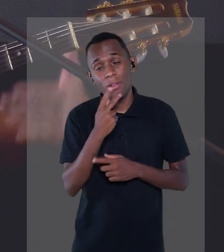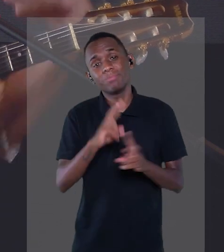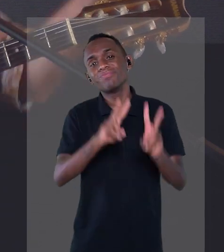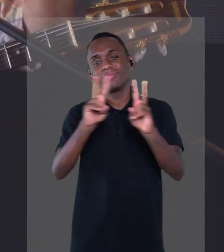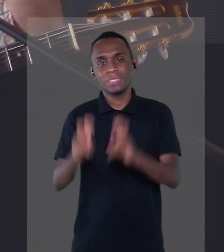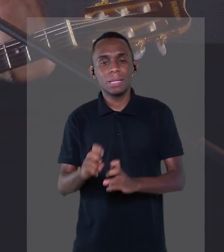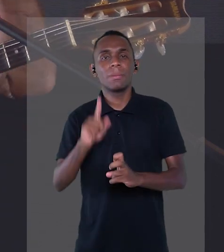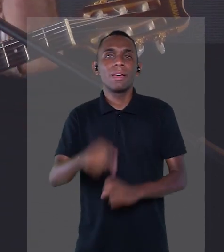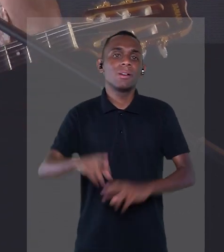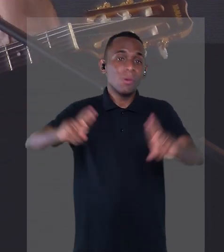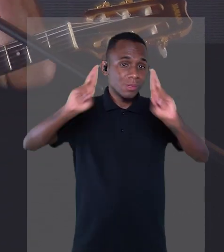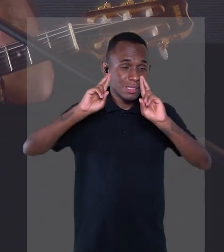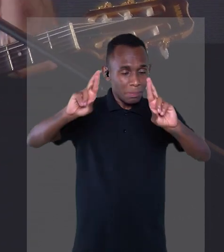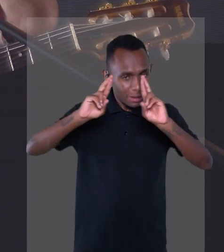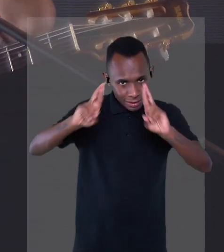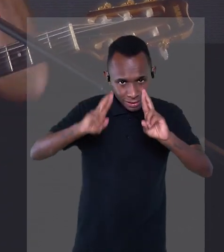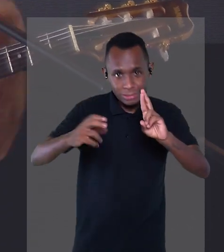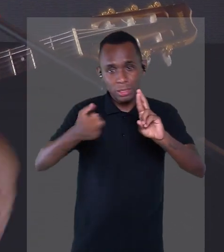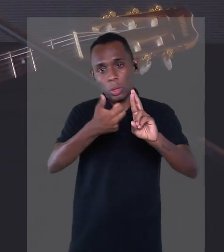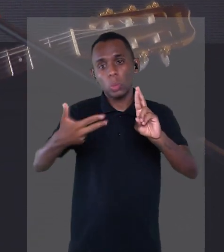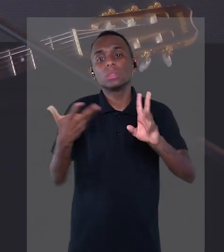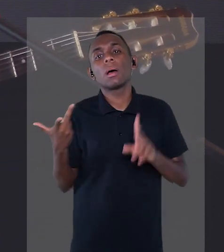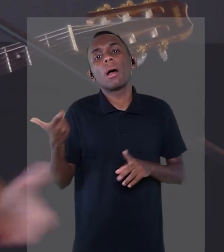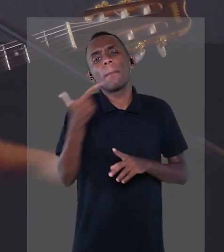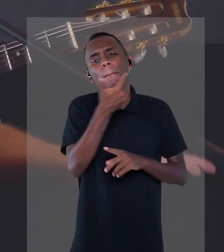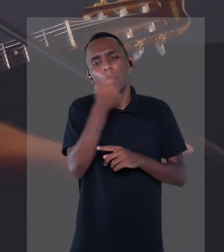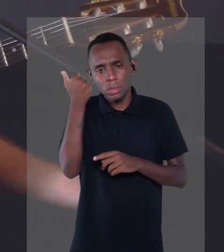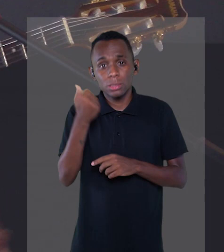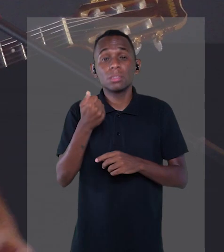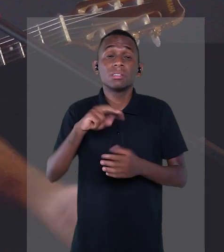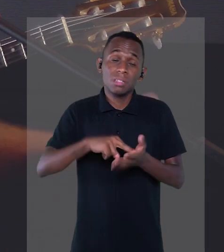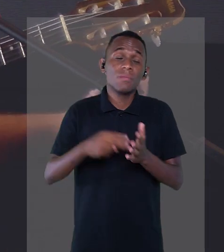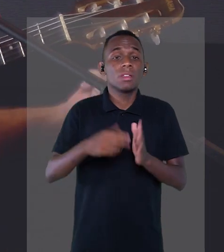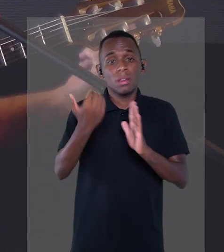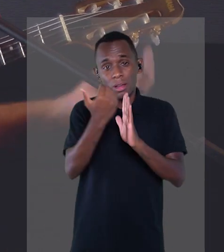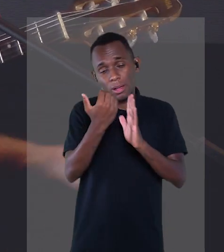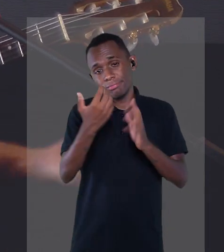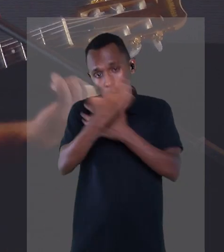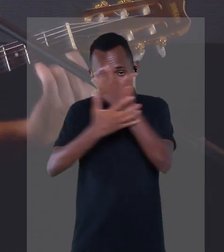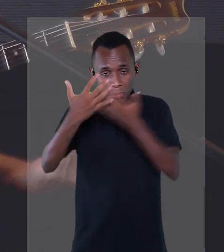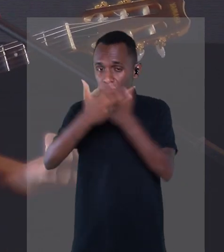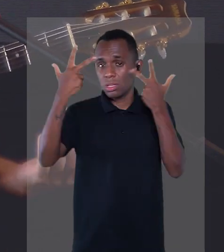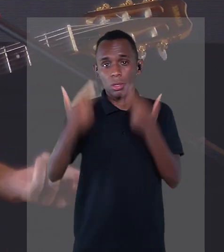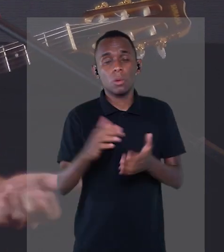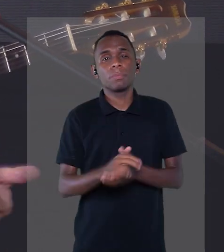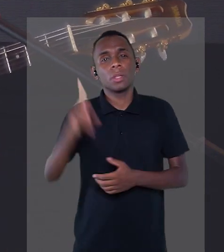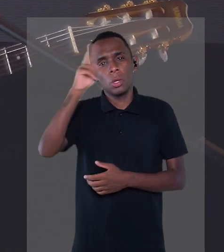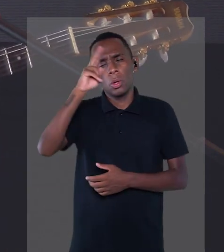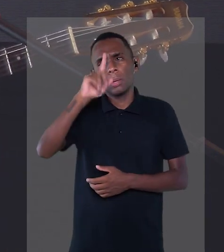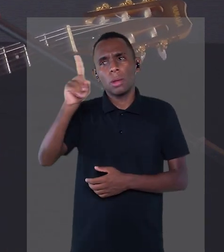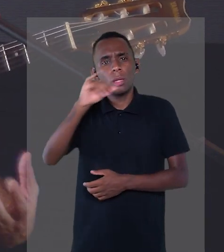disso, de esperança, de coisas bonitas para frente. E Vida Haverá é isso. E essa canção, eu lembro, eu estava em Cabo